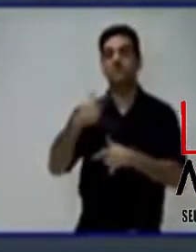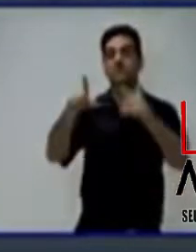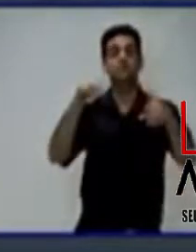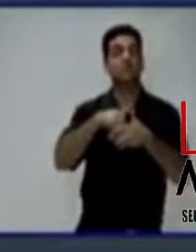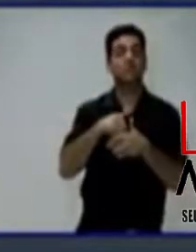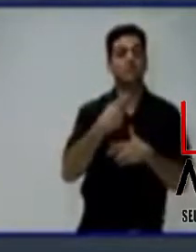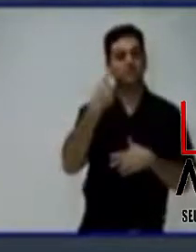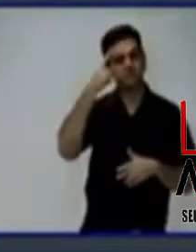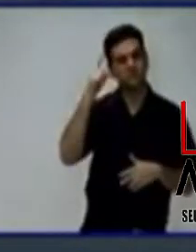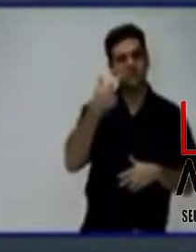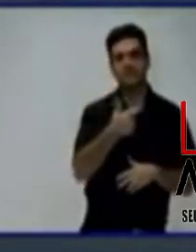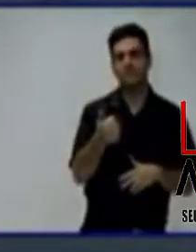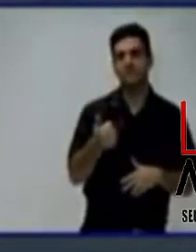em